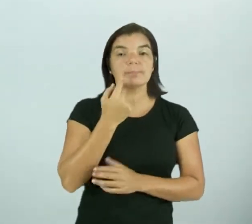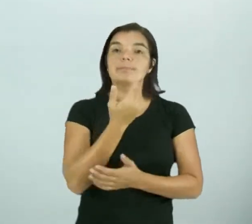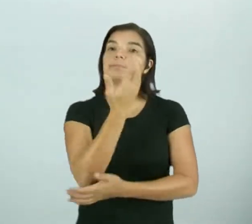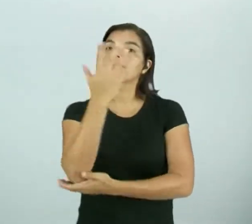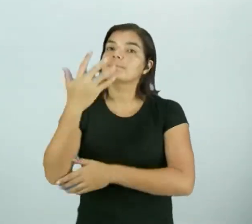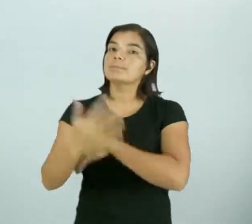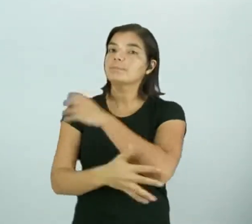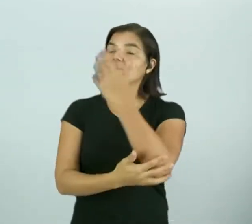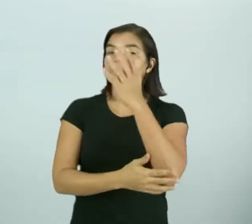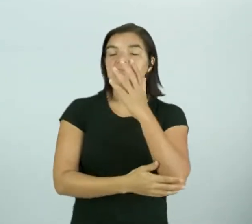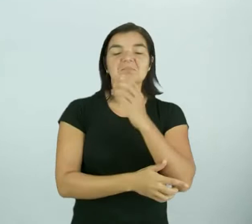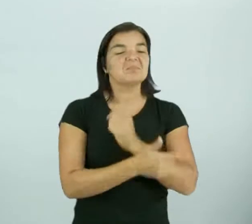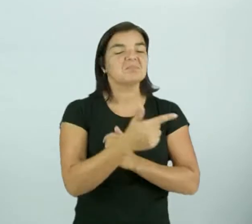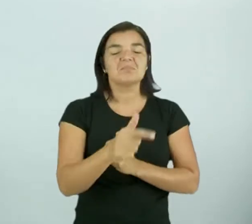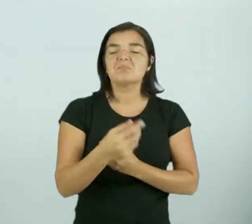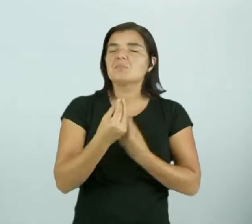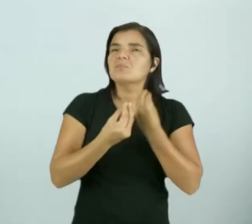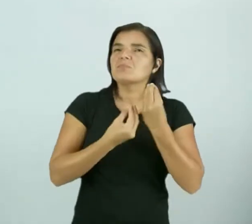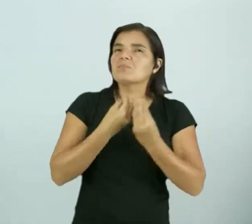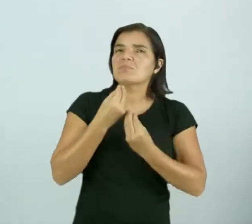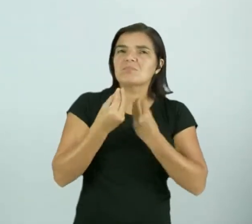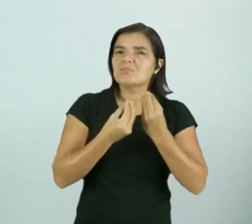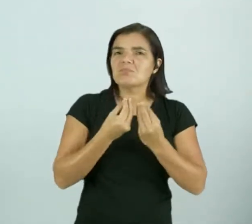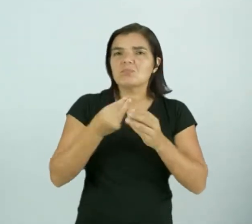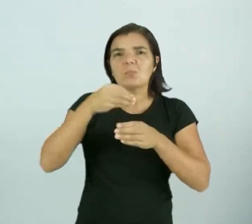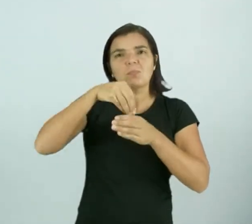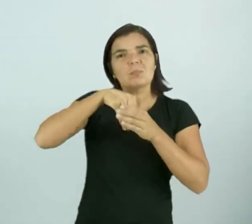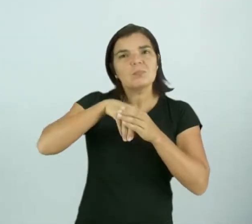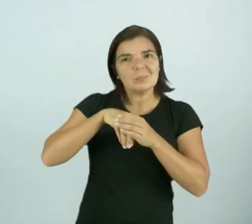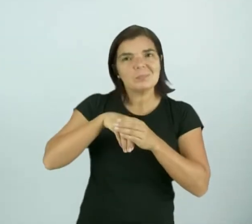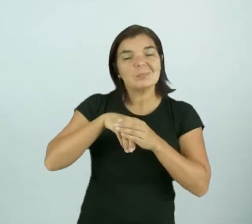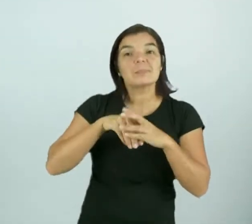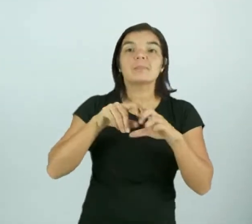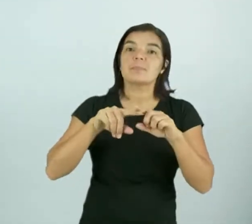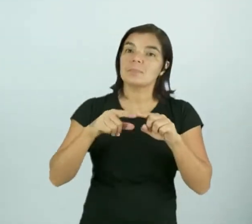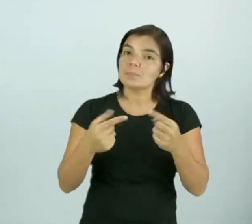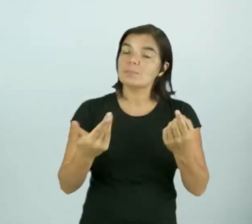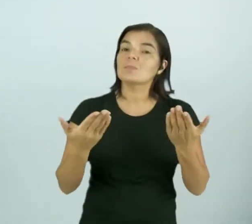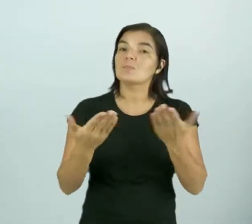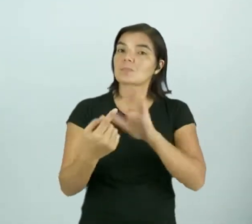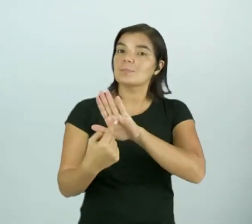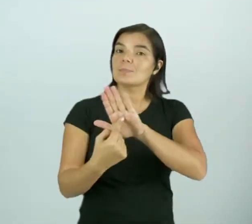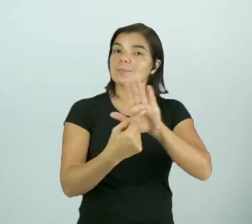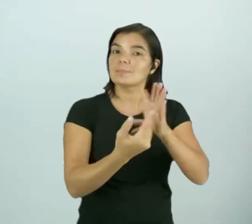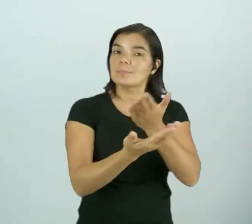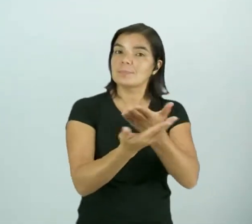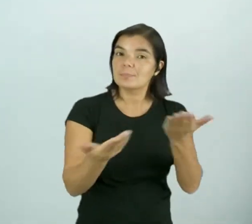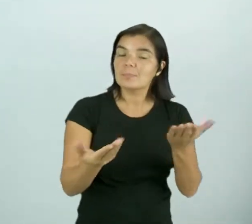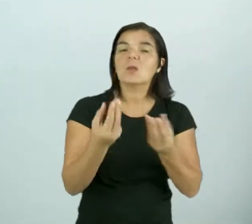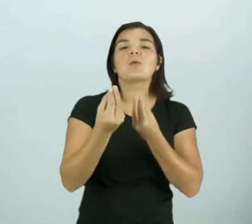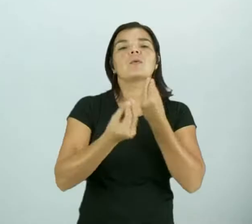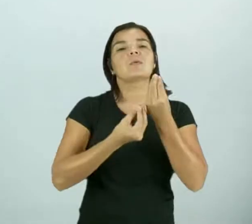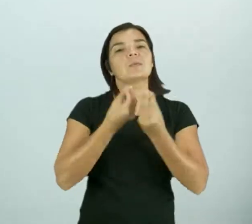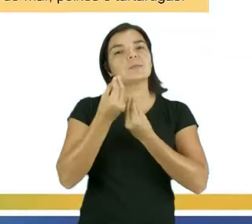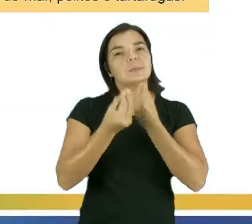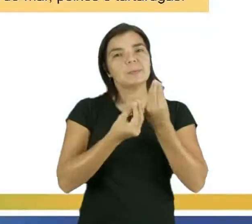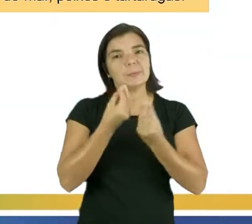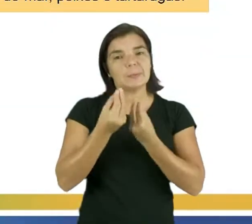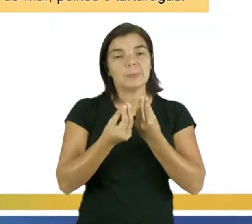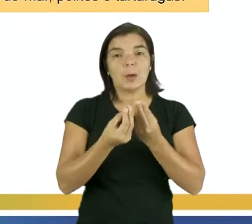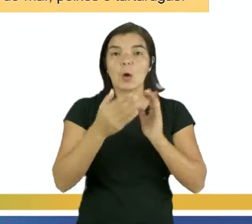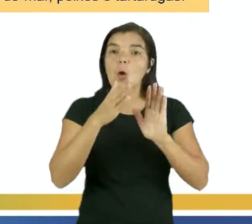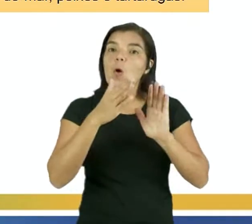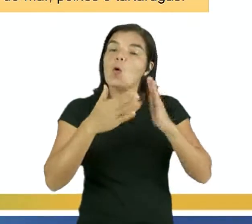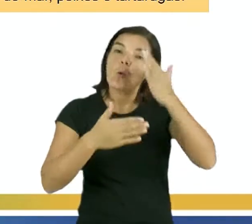natureza, a gente não tem muita noção de como seria o seu interior. Mas hoje eu estarei apresentando para vocês como que é o